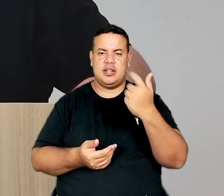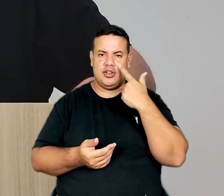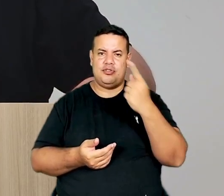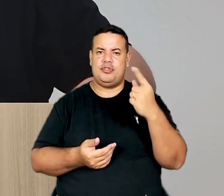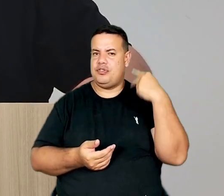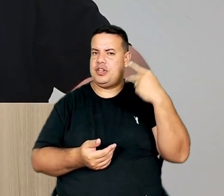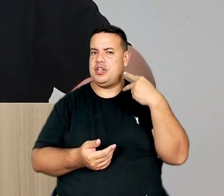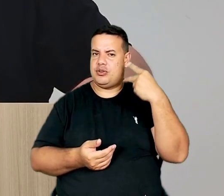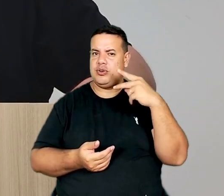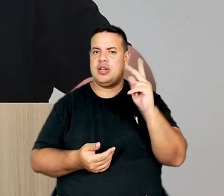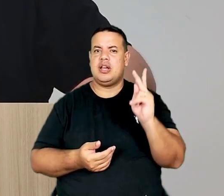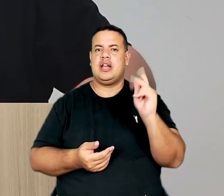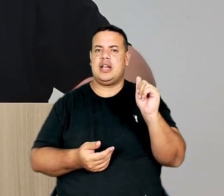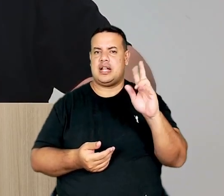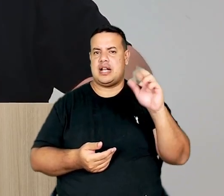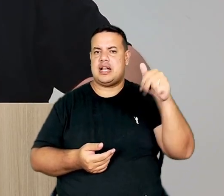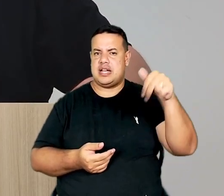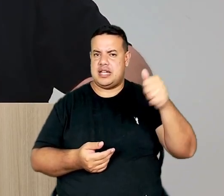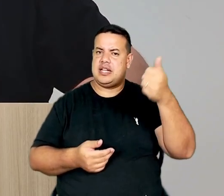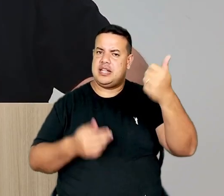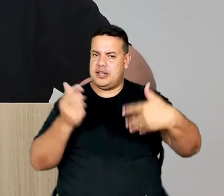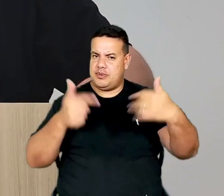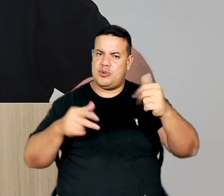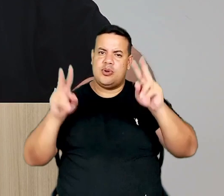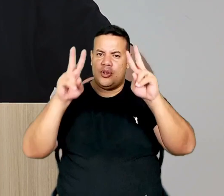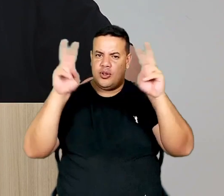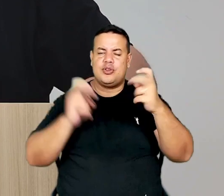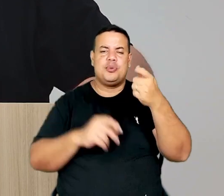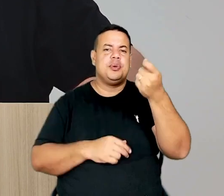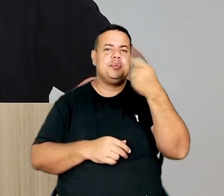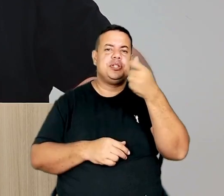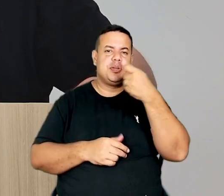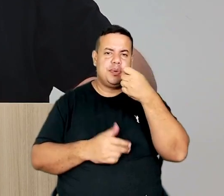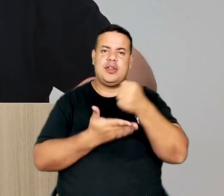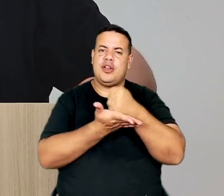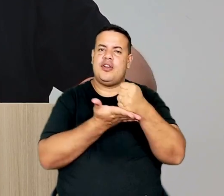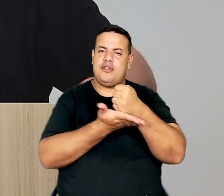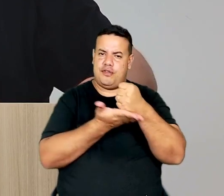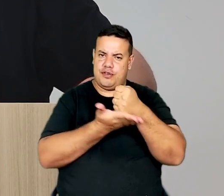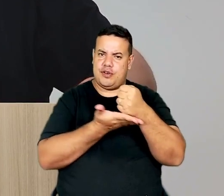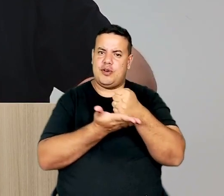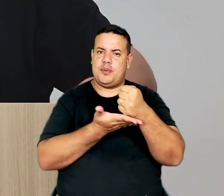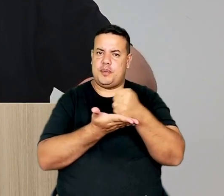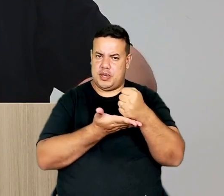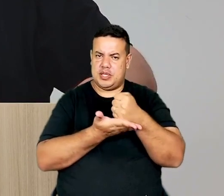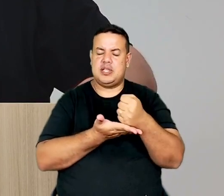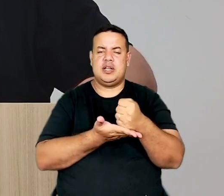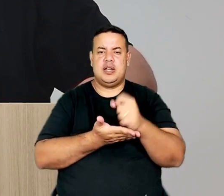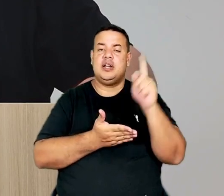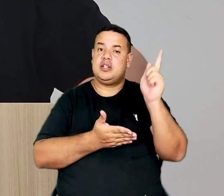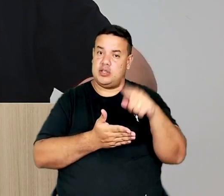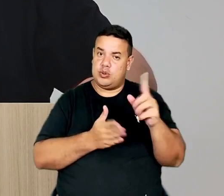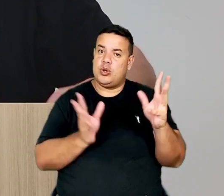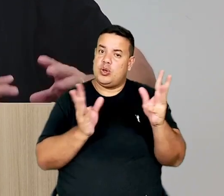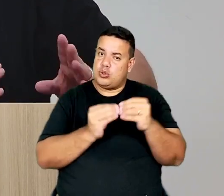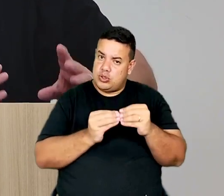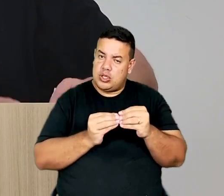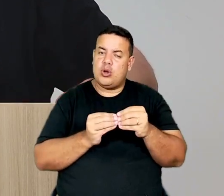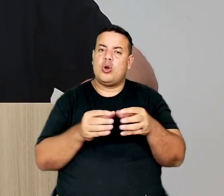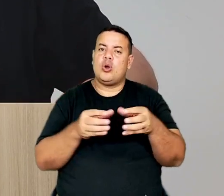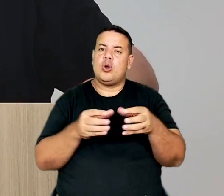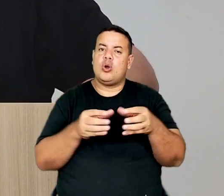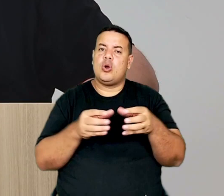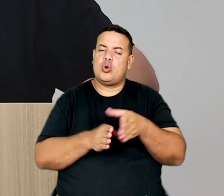aos medicamentos, aos farmacêuticos. Né? Isso é uma resolução do Conselho, né, de Farmácia, não é